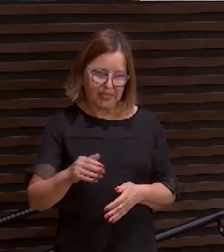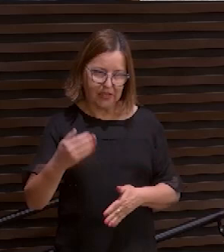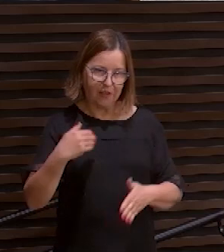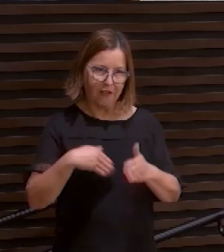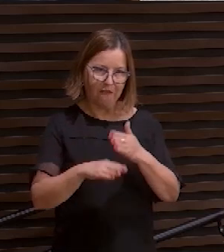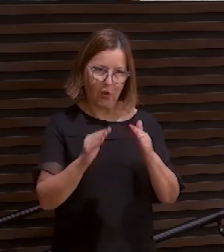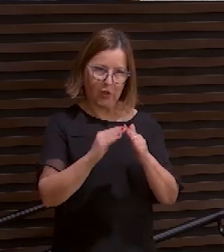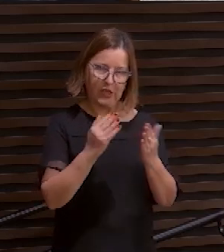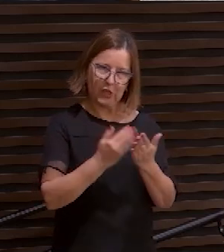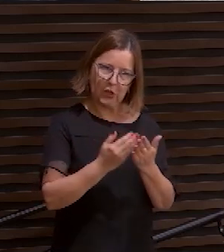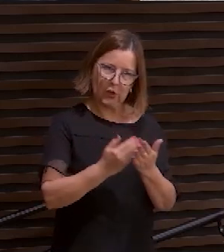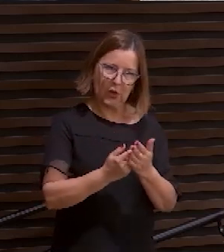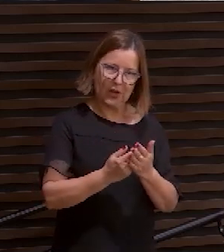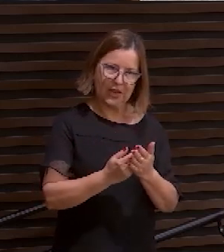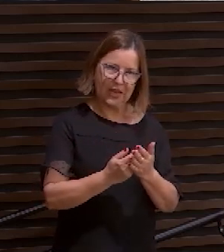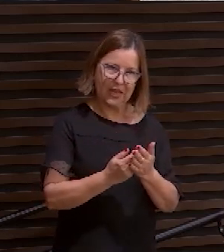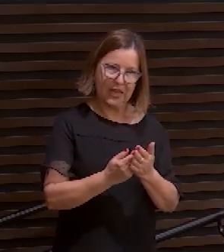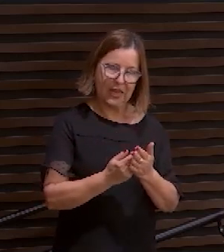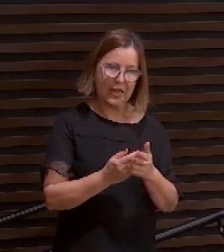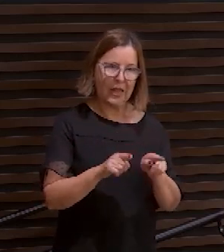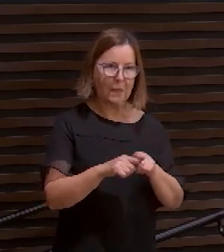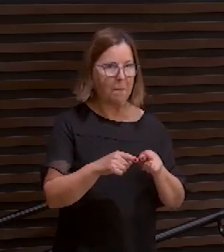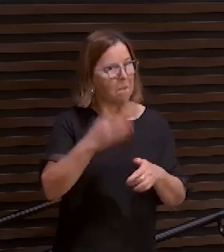escola analfabetas.